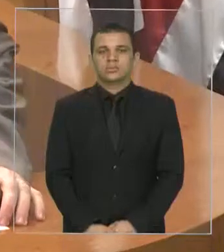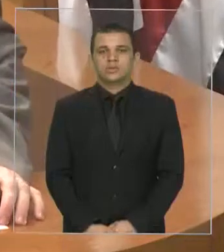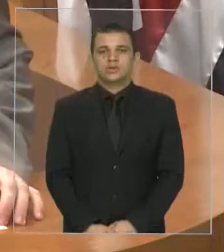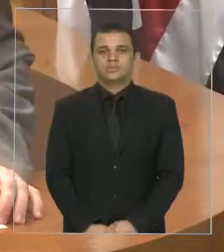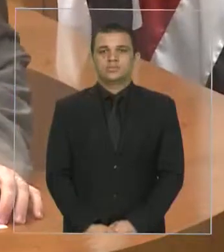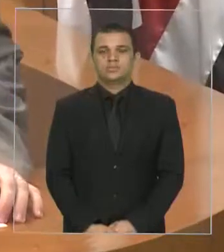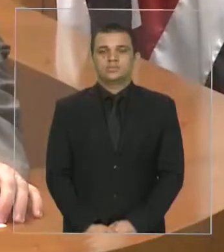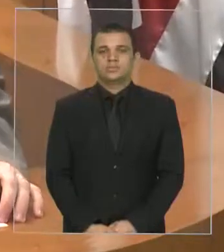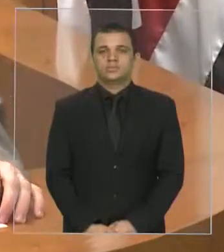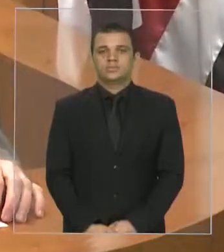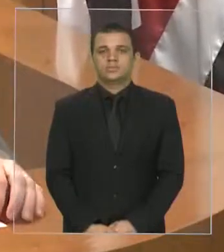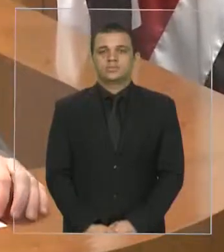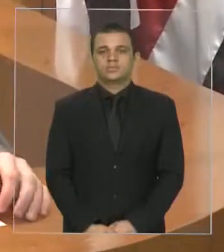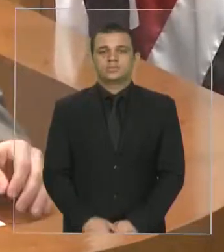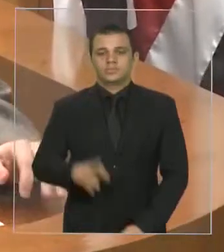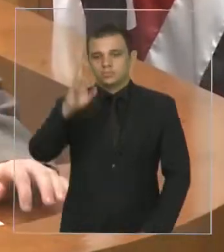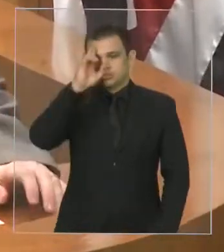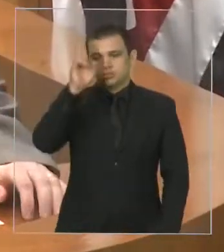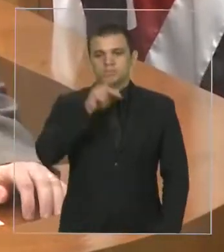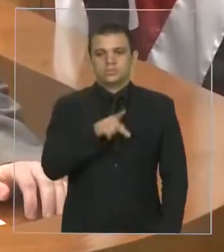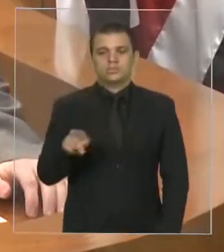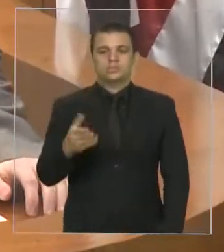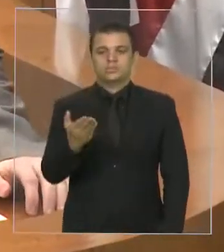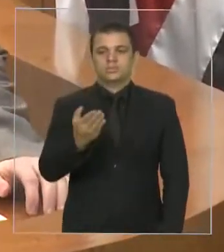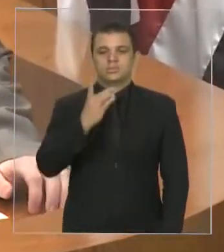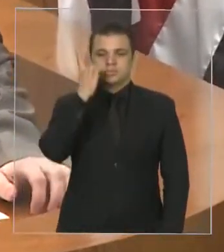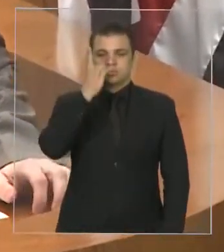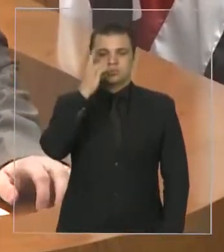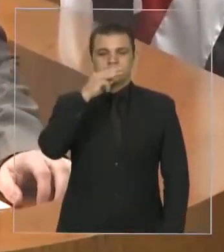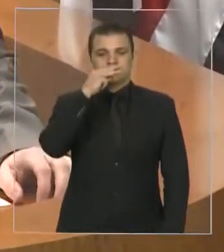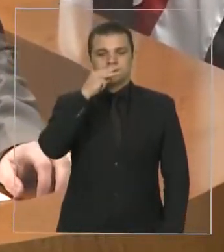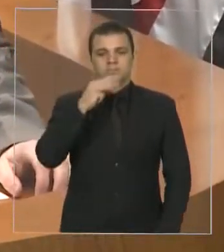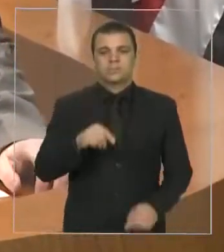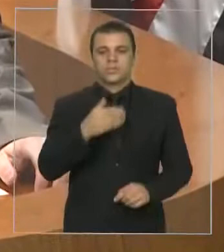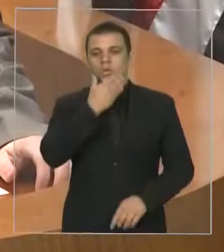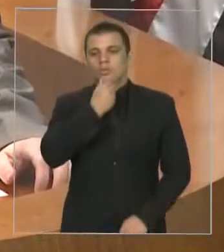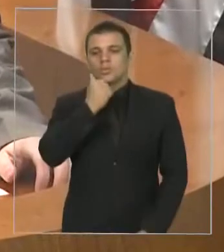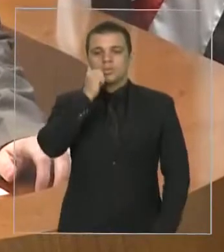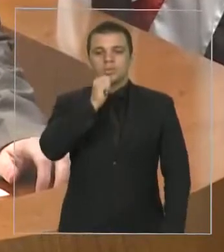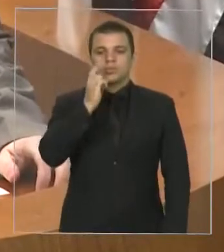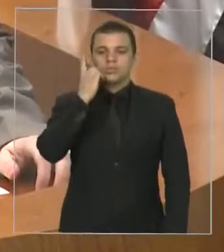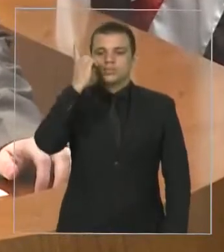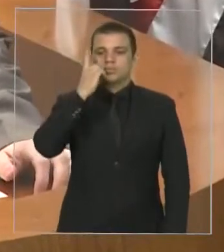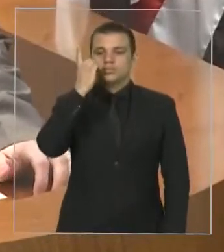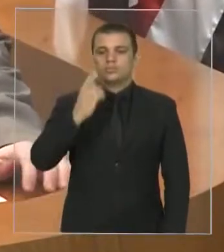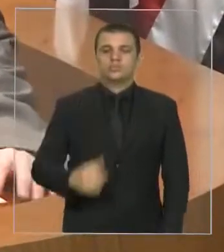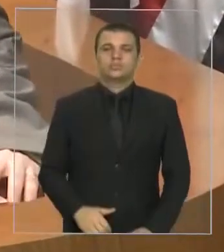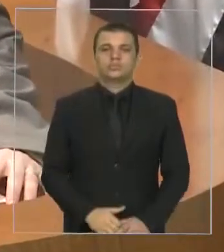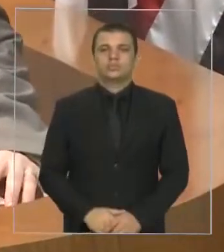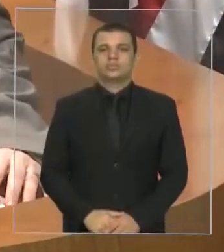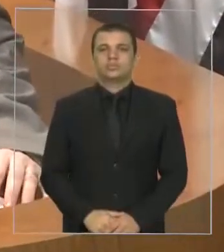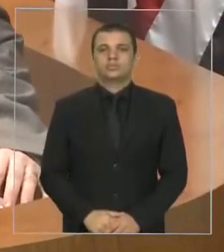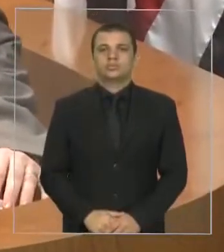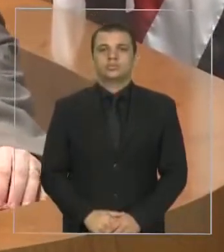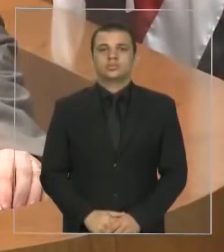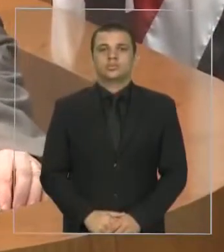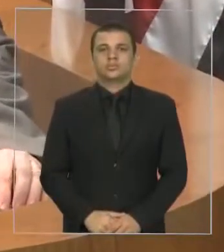Senhor presidente Humberto Coutinho, senhores deputados, senhoras deputadas, eu